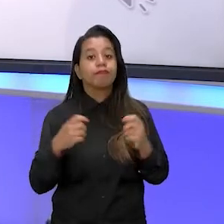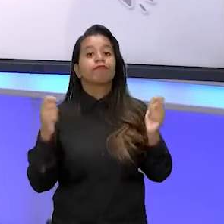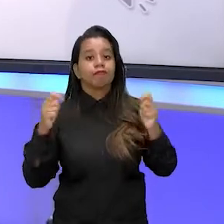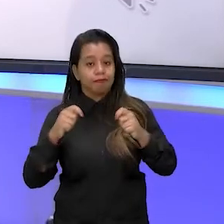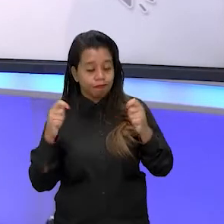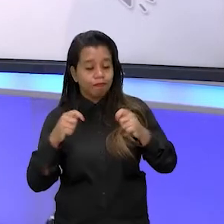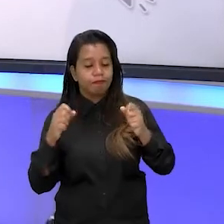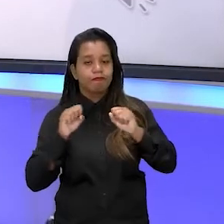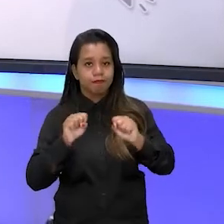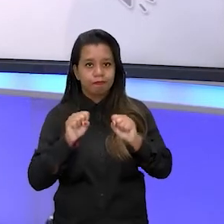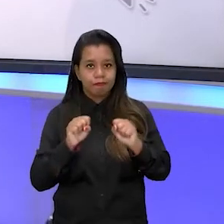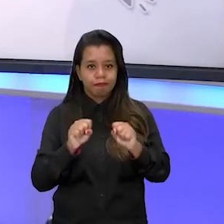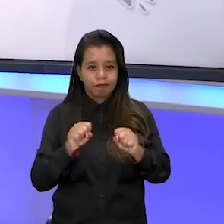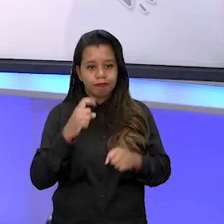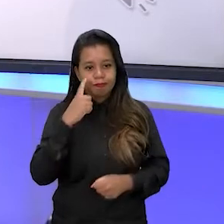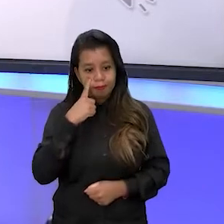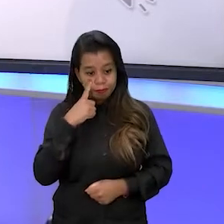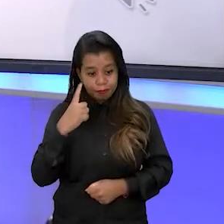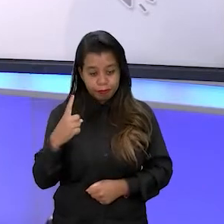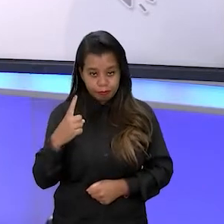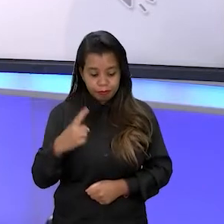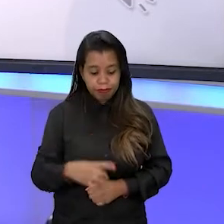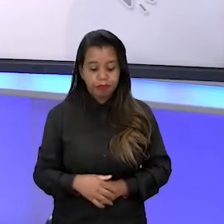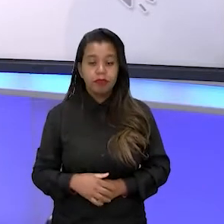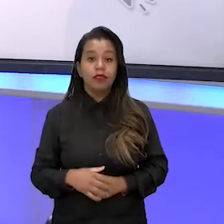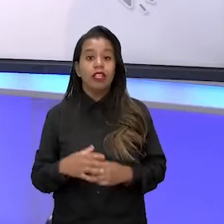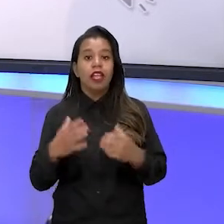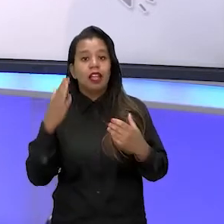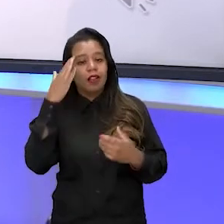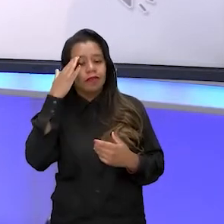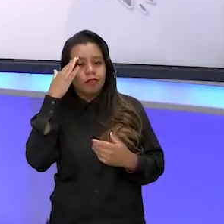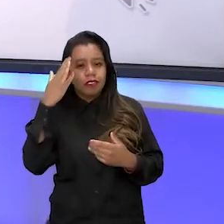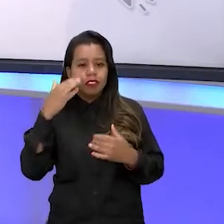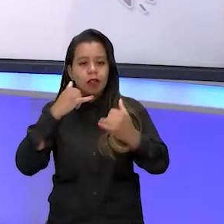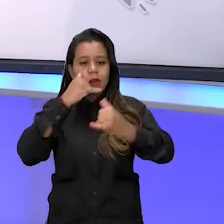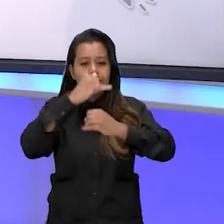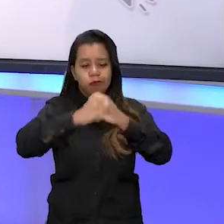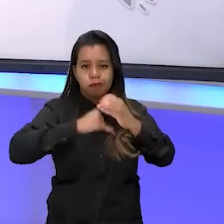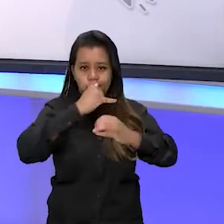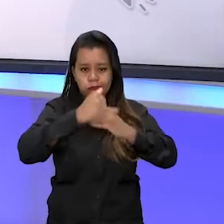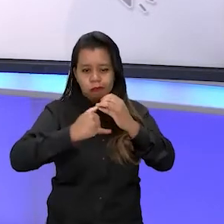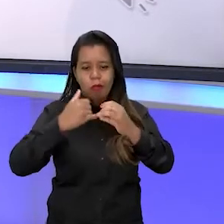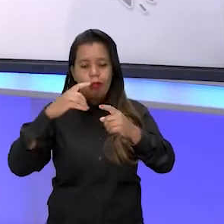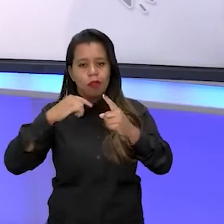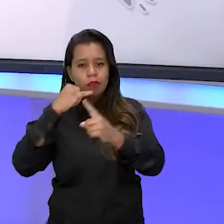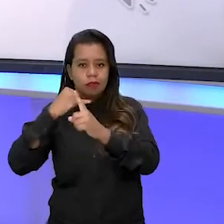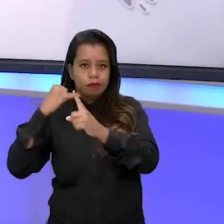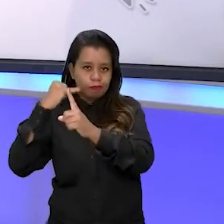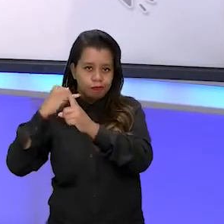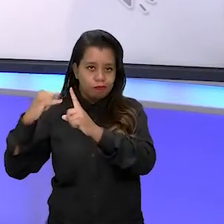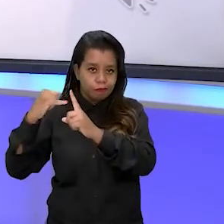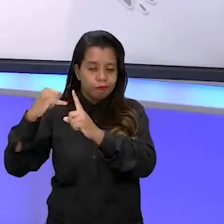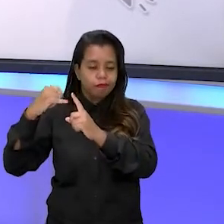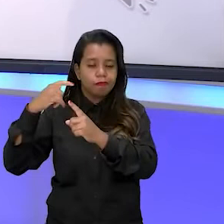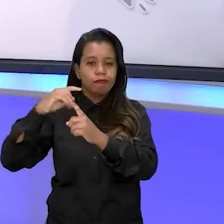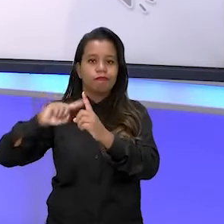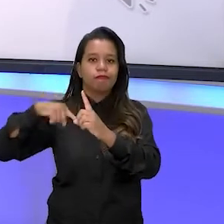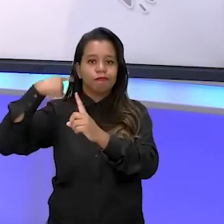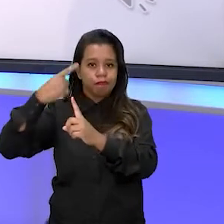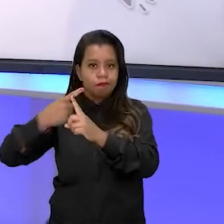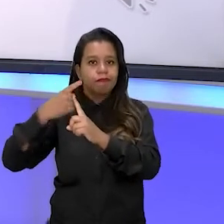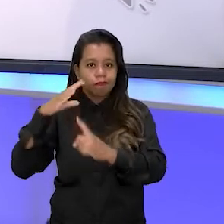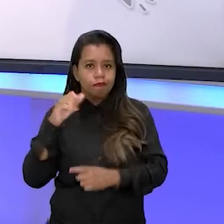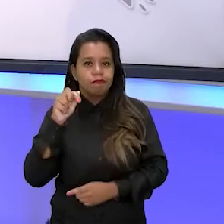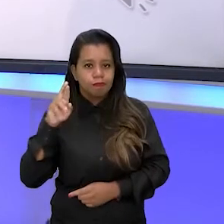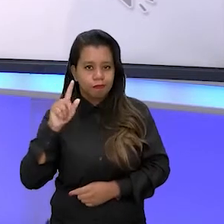Quando alguns elementos têm mais cargas de um tipo num determinado ponto do que em outro. Isso gera